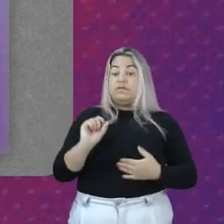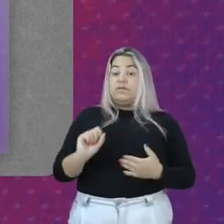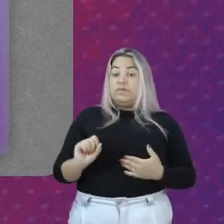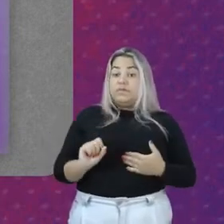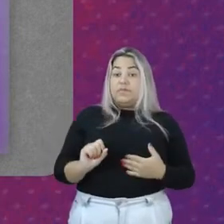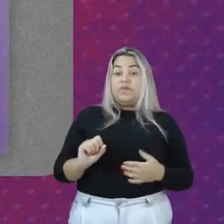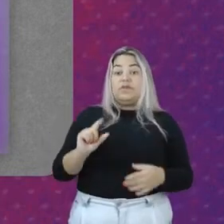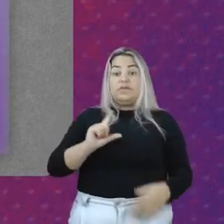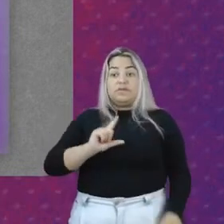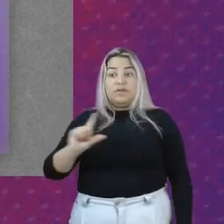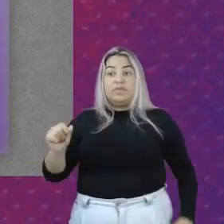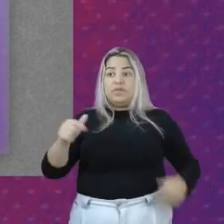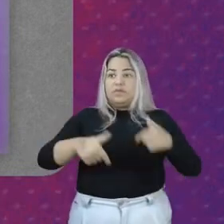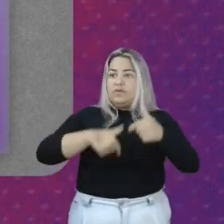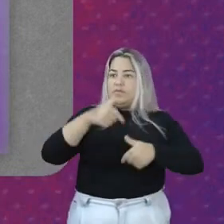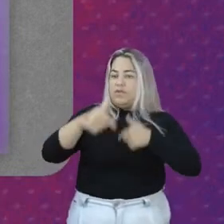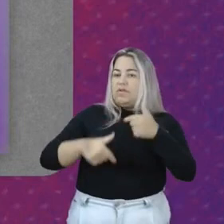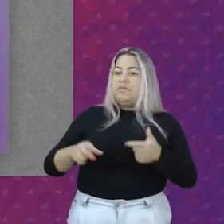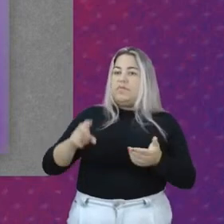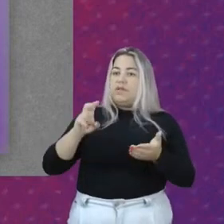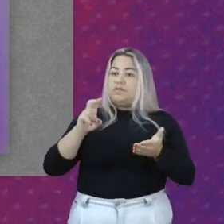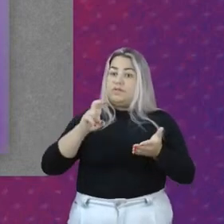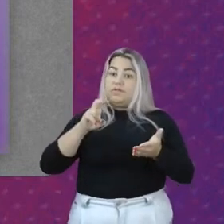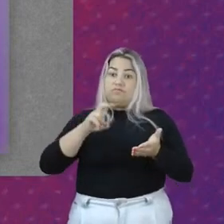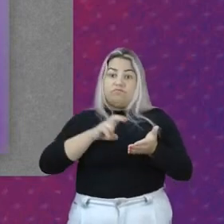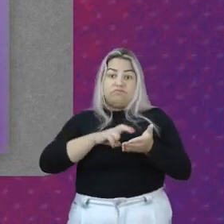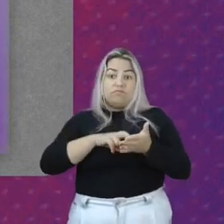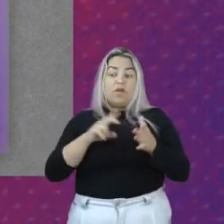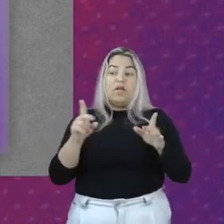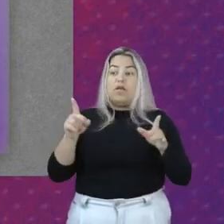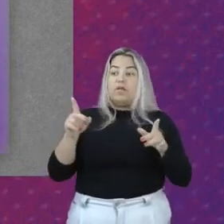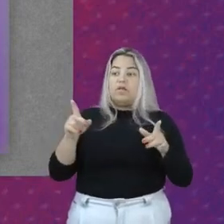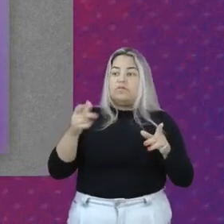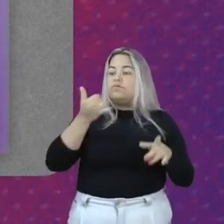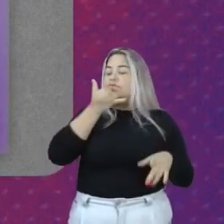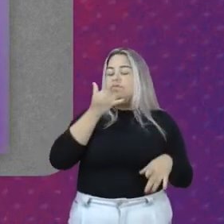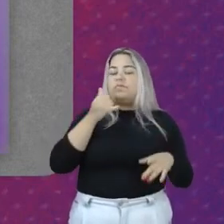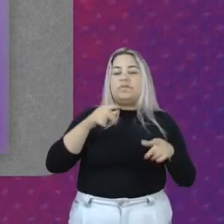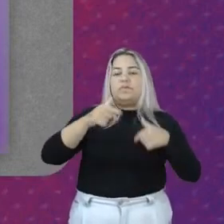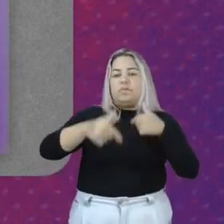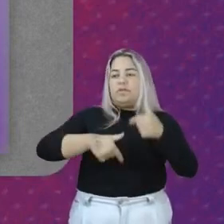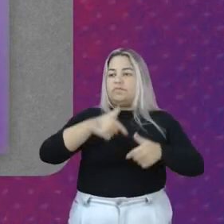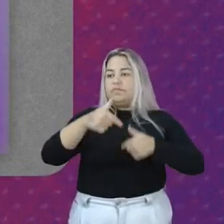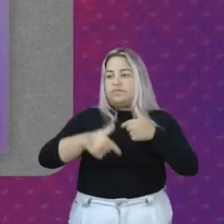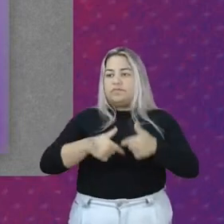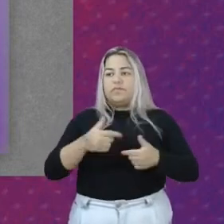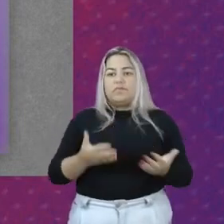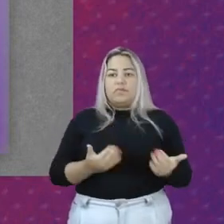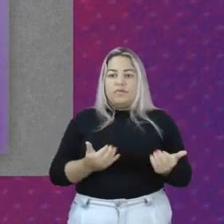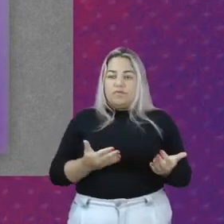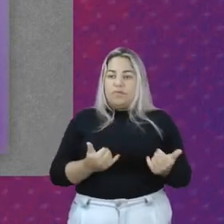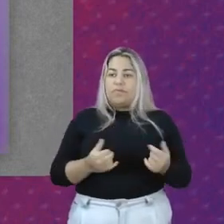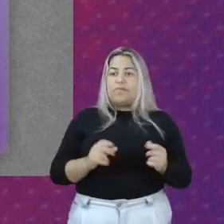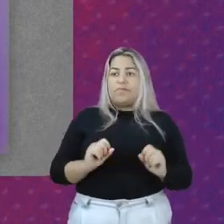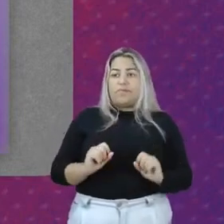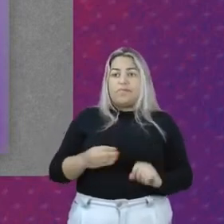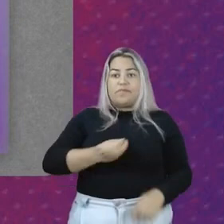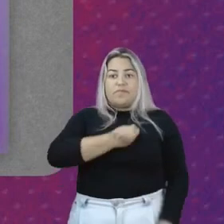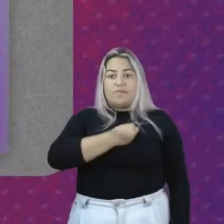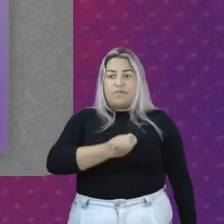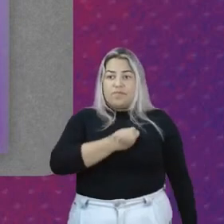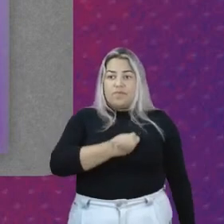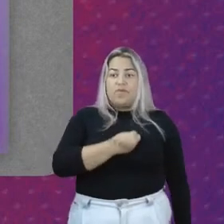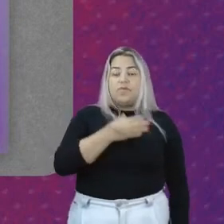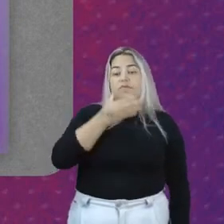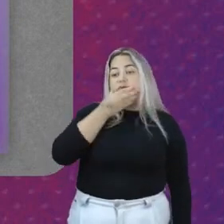determinante, que é sair para trabalhar mais cedo, e da importância do trabalho para a vida, a gente coloca mais